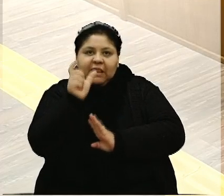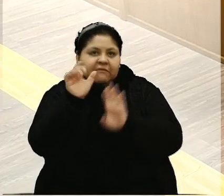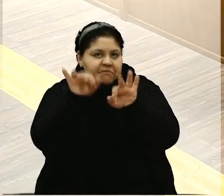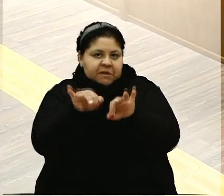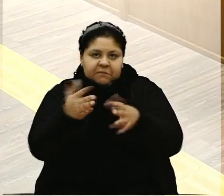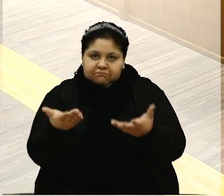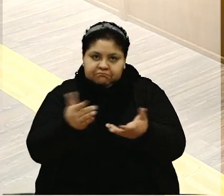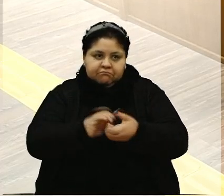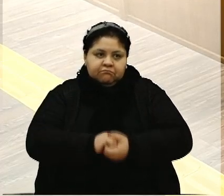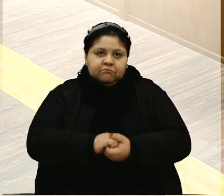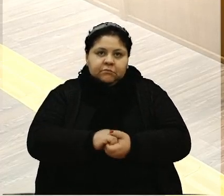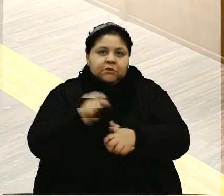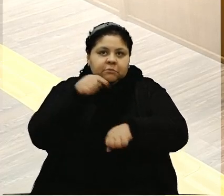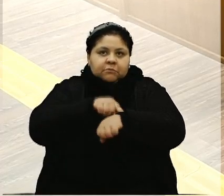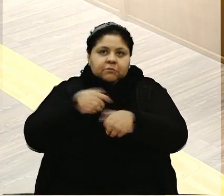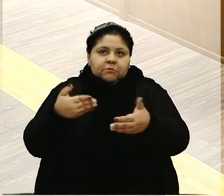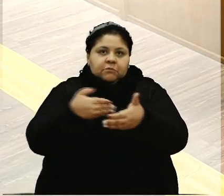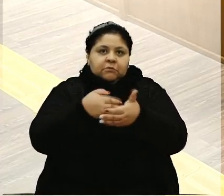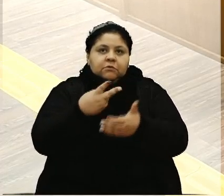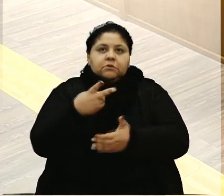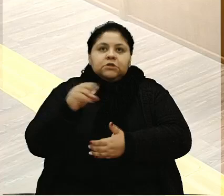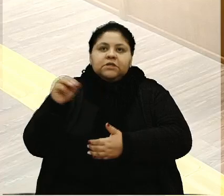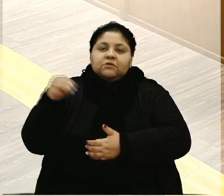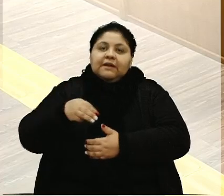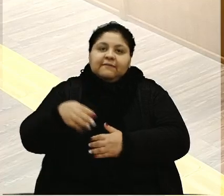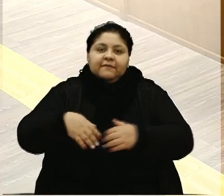palavras, pelo tempo de até 20 minutos.